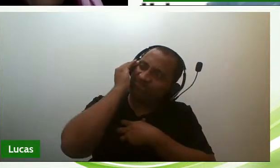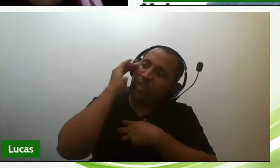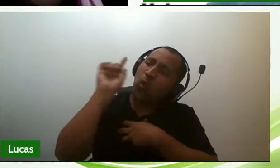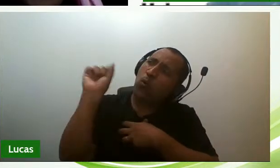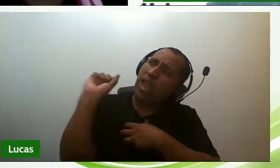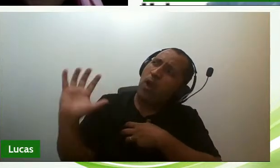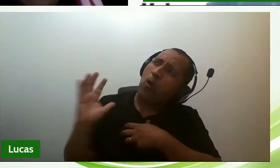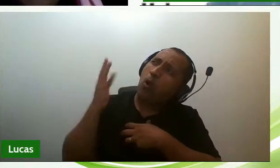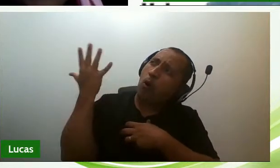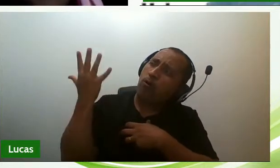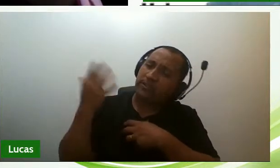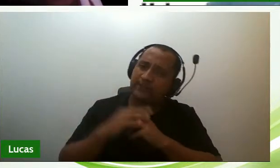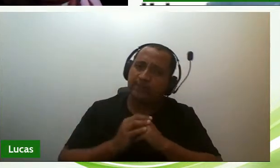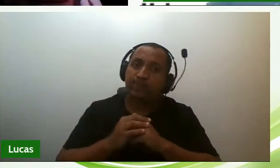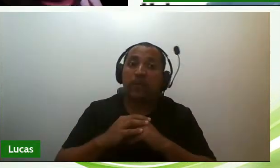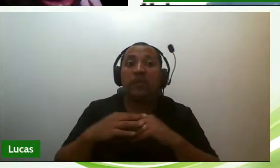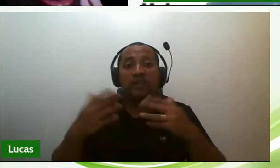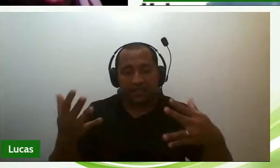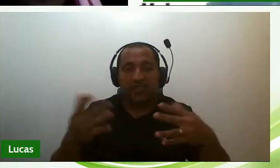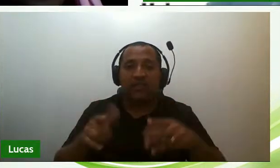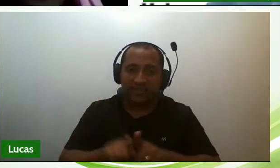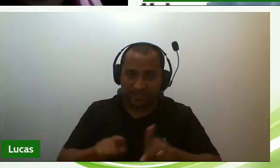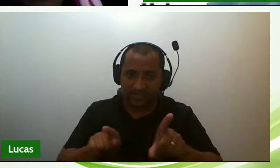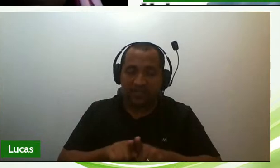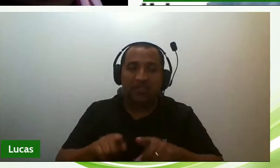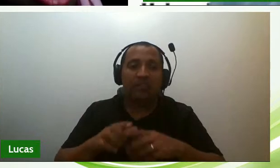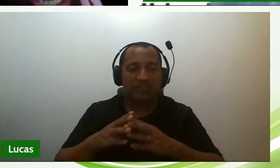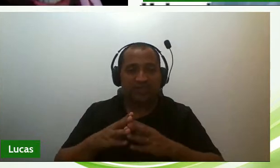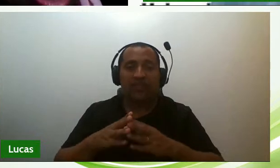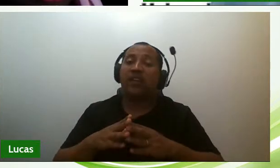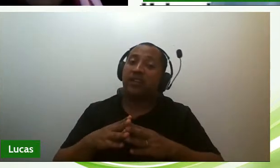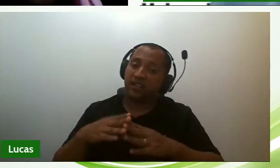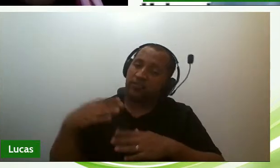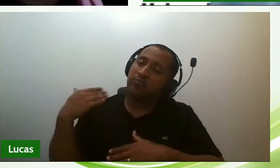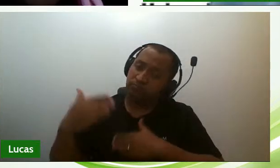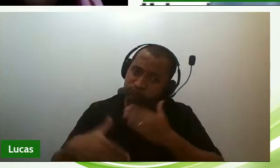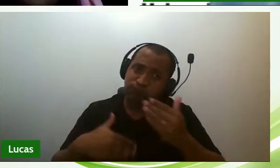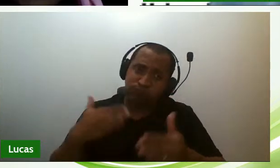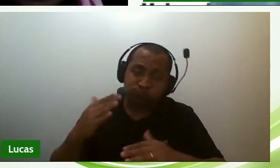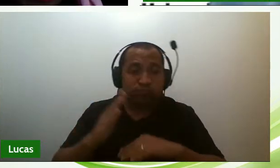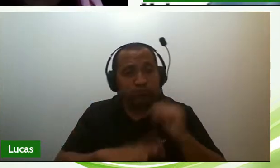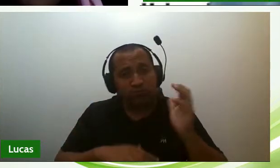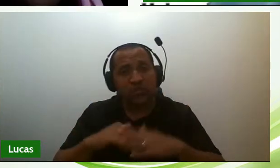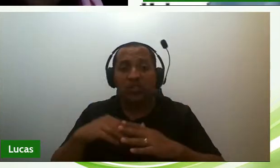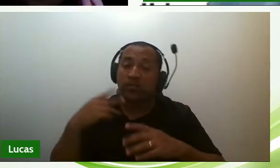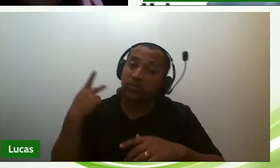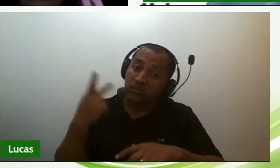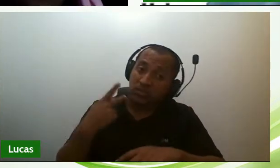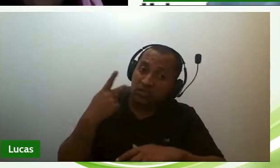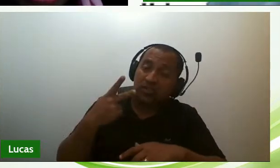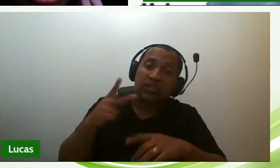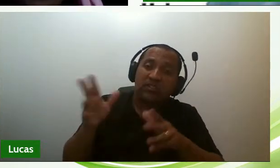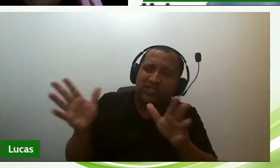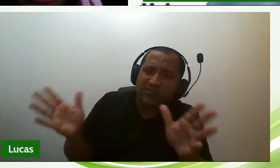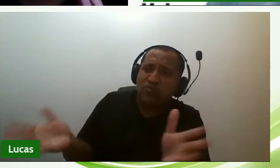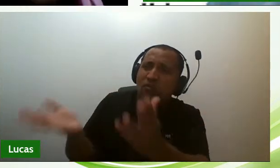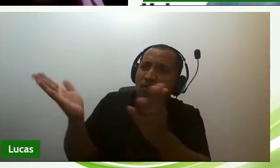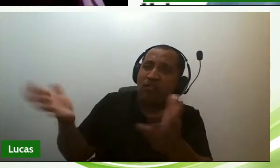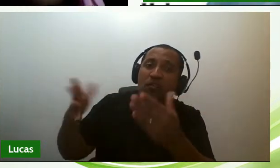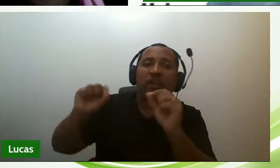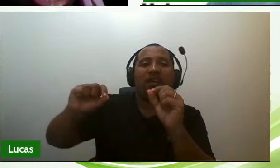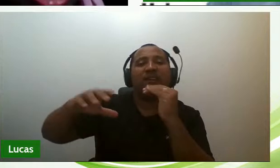acontecendo, né? E também avançar na construção de políticas para que eu promova a equidade, que